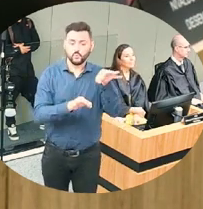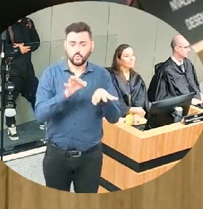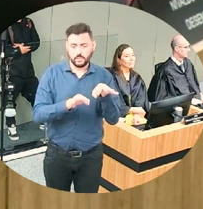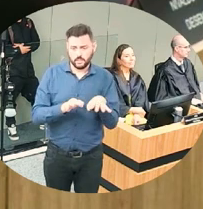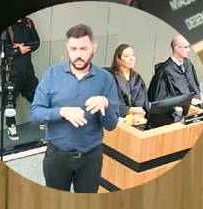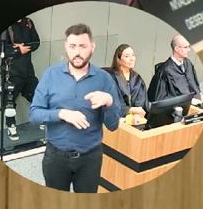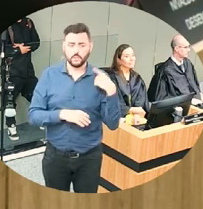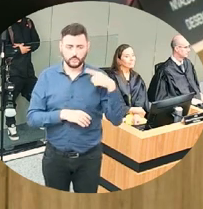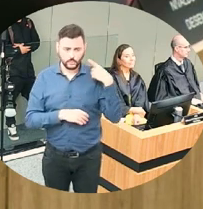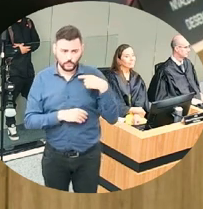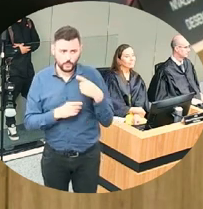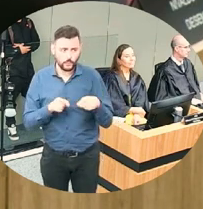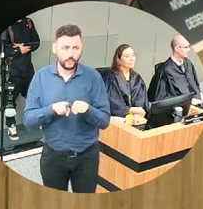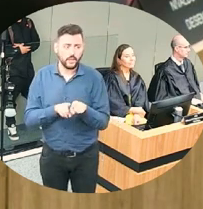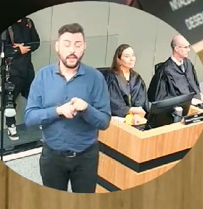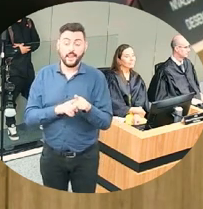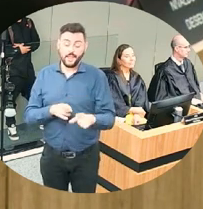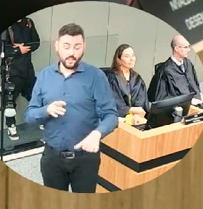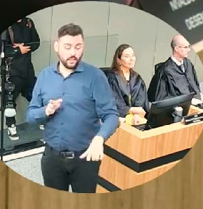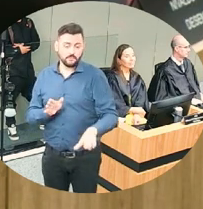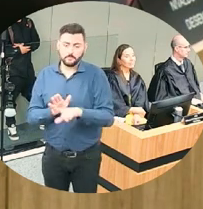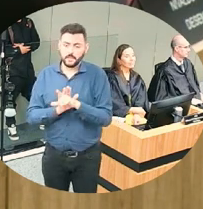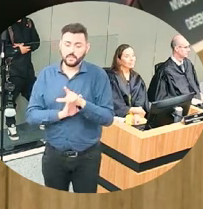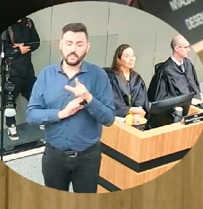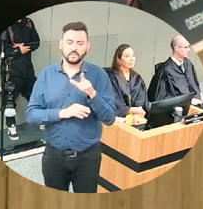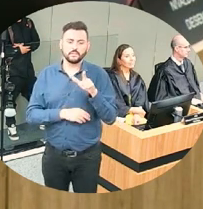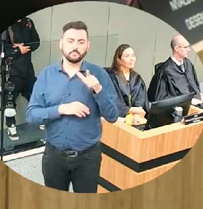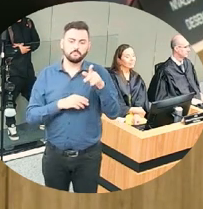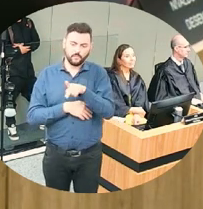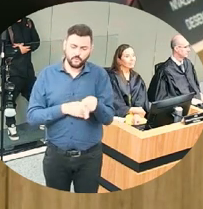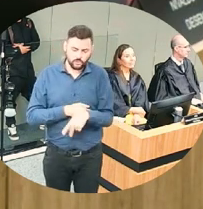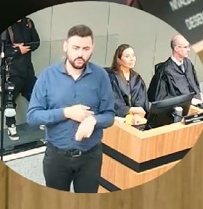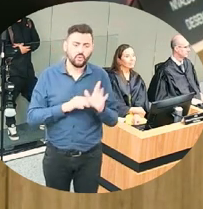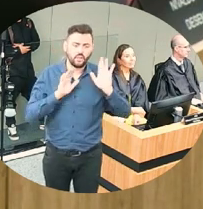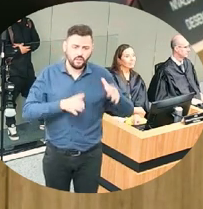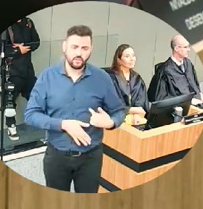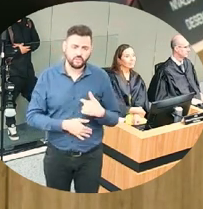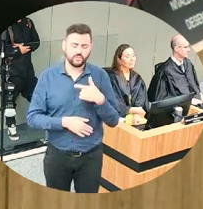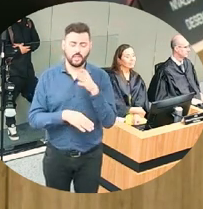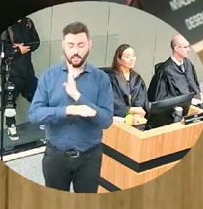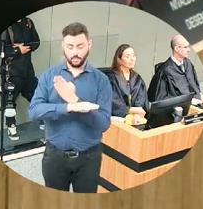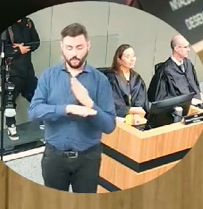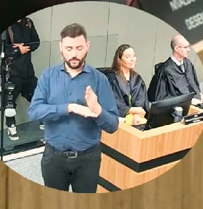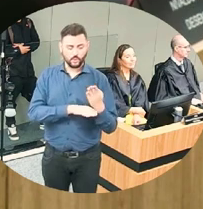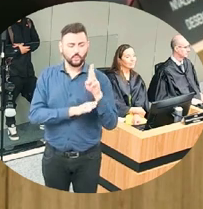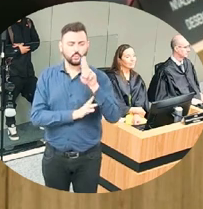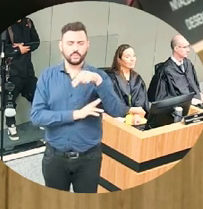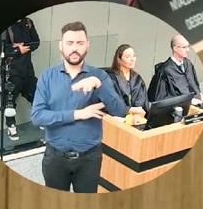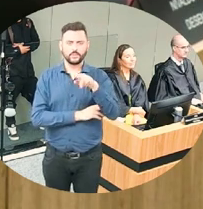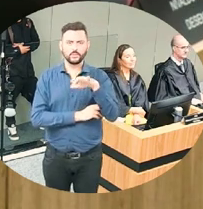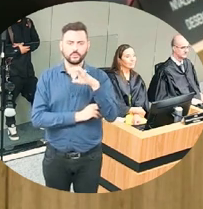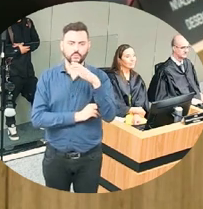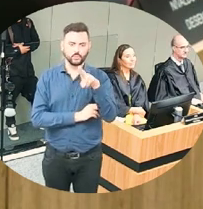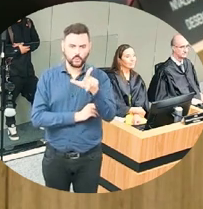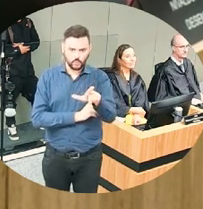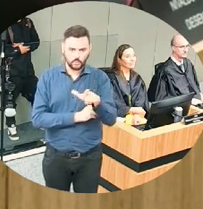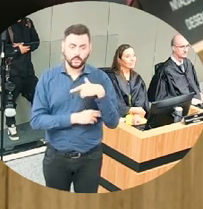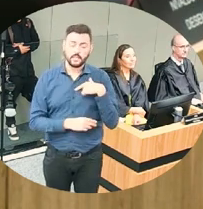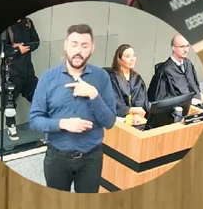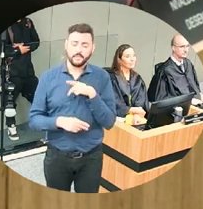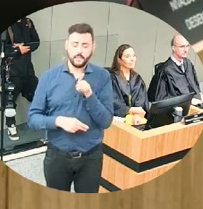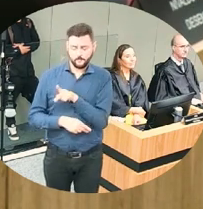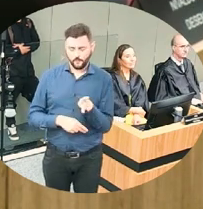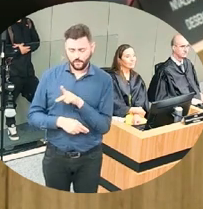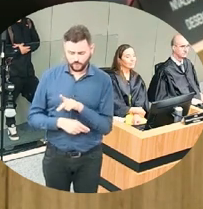lecionado durante 29 anos no curso de Direito da uniu no Campus de tubarão atualmente é professor